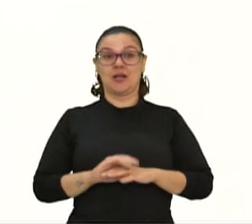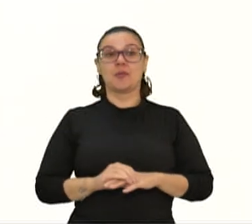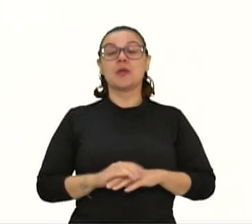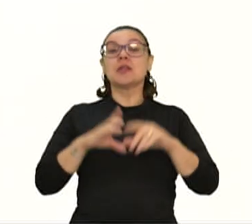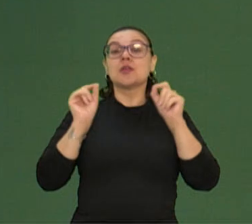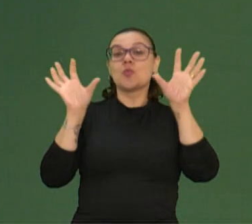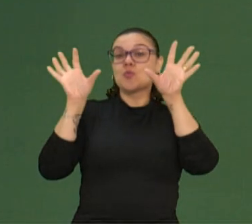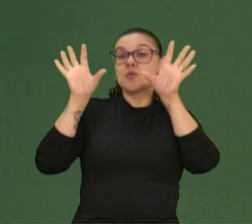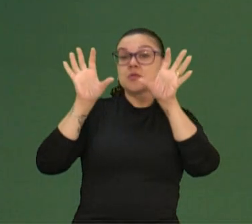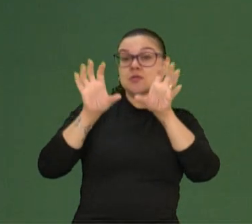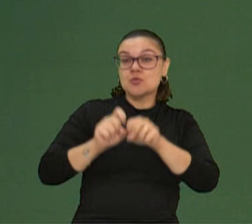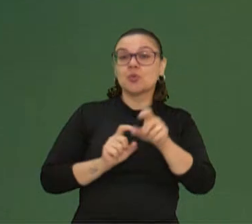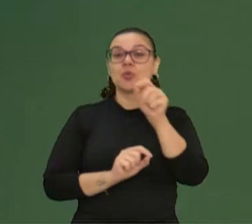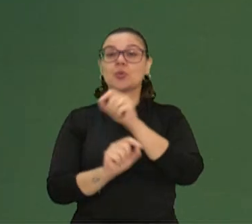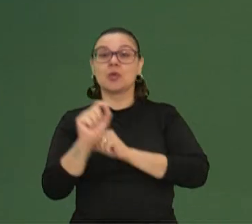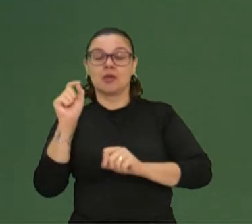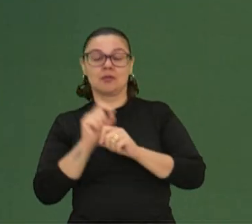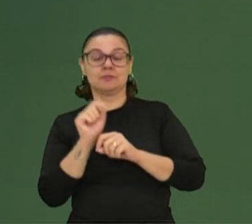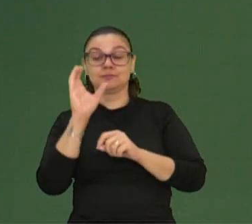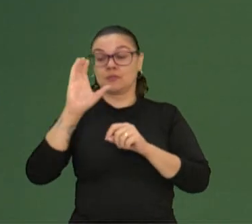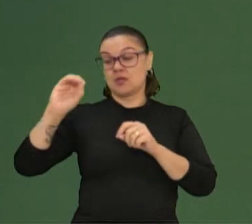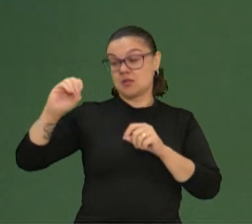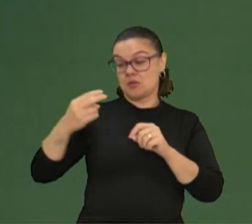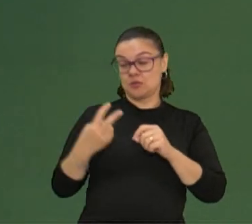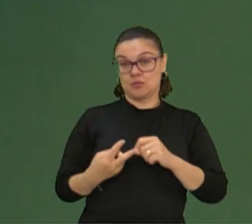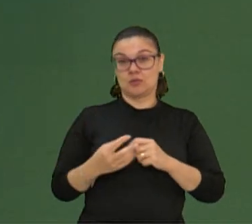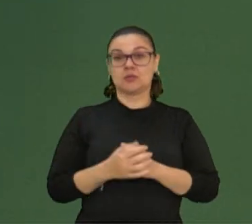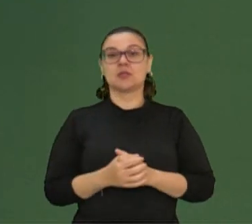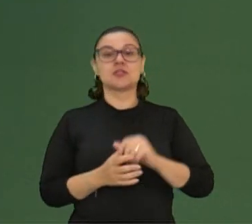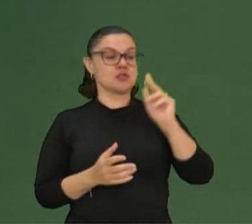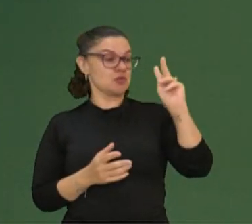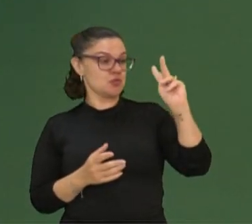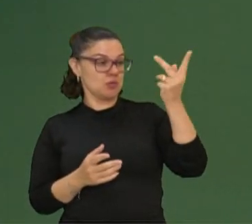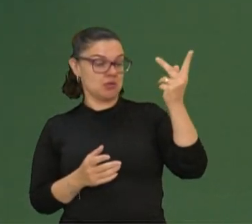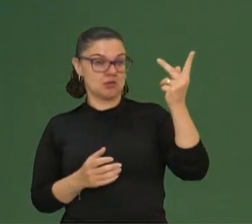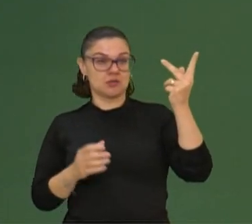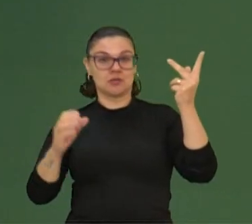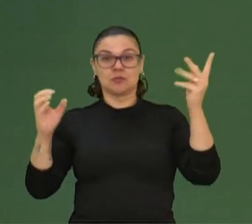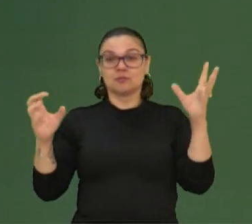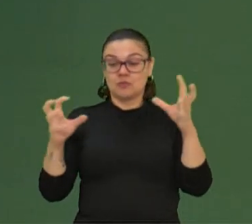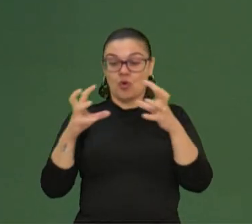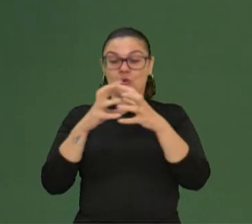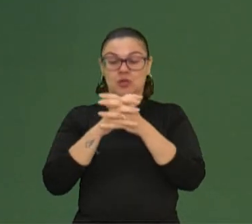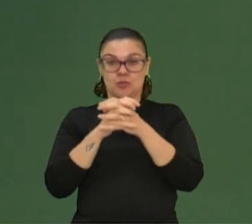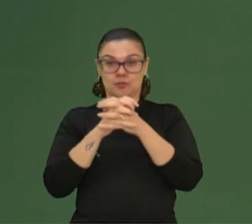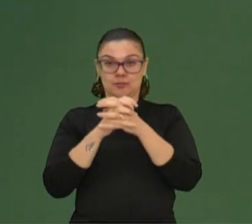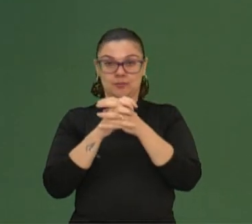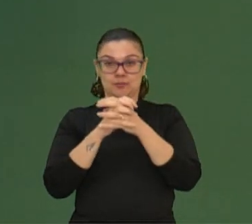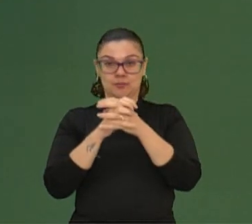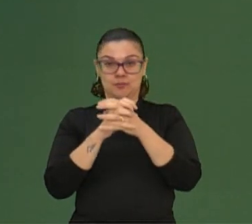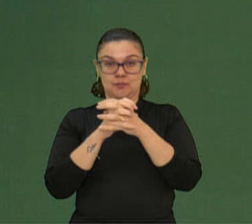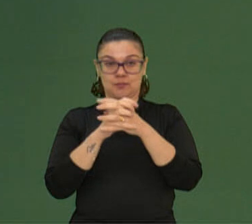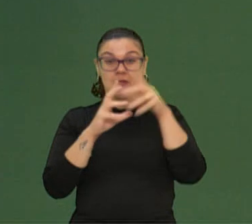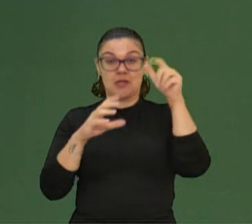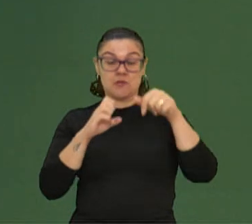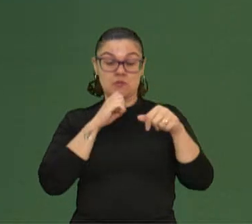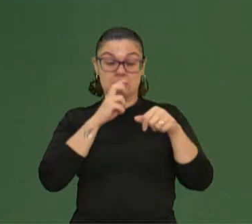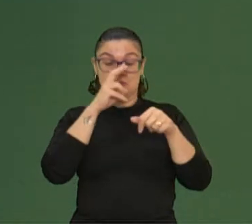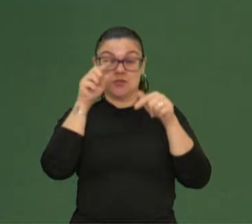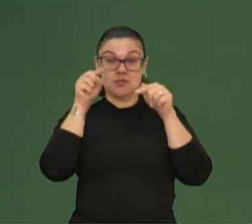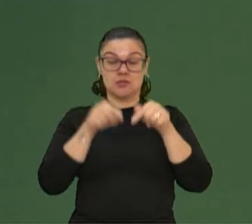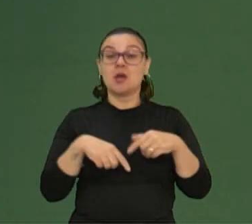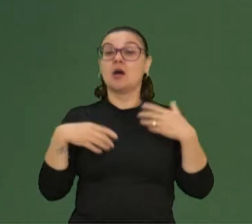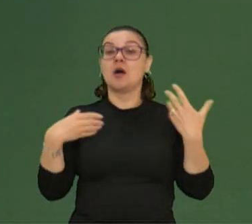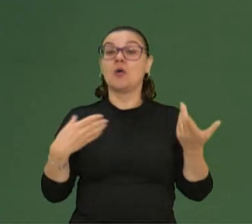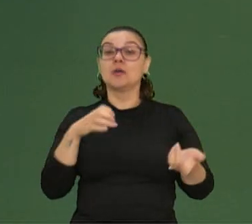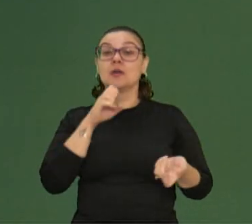escura é o seguinte. O gás carbônico, o hidrogênio, precisam ser unidos. Isso gasta energia. Da